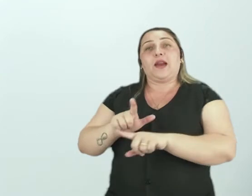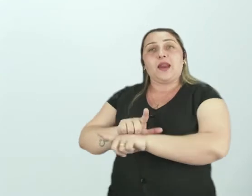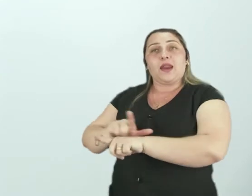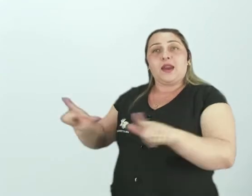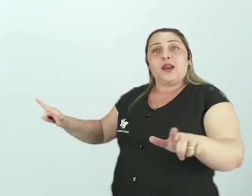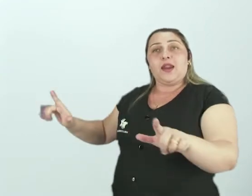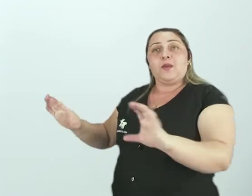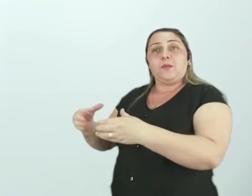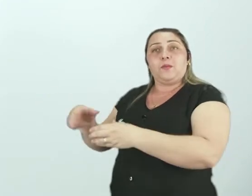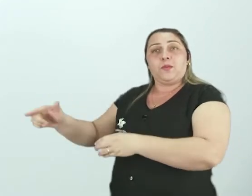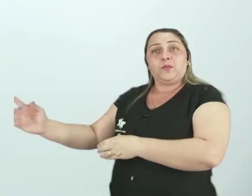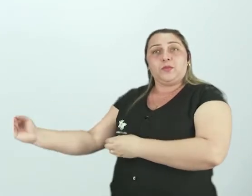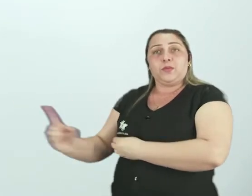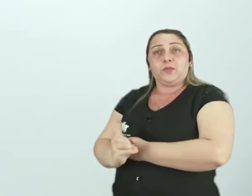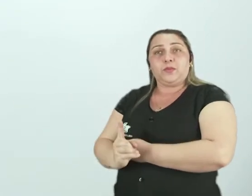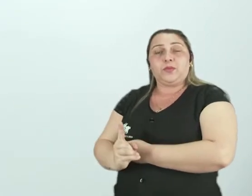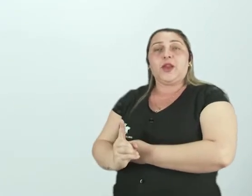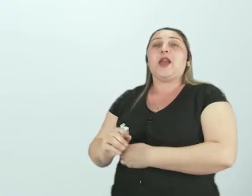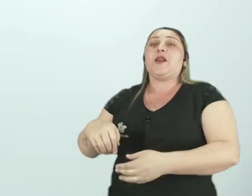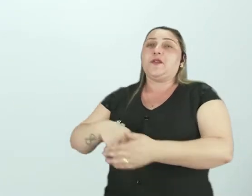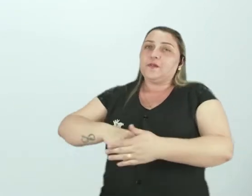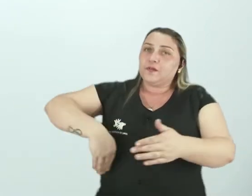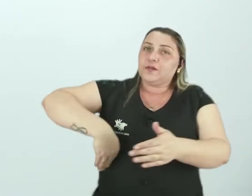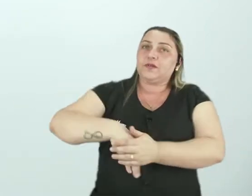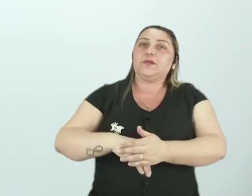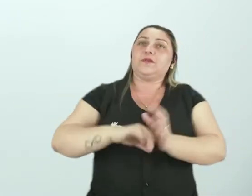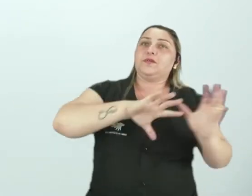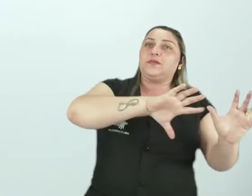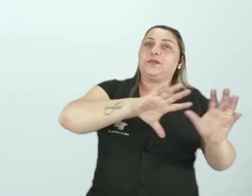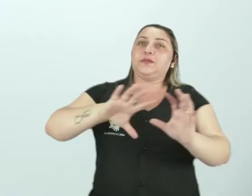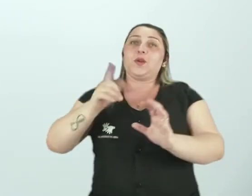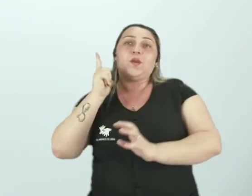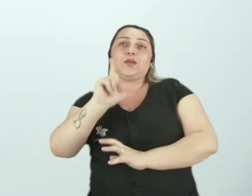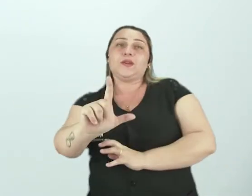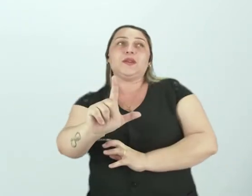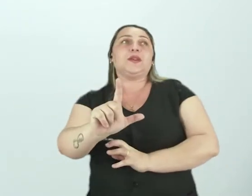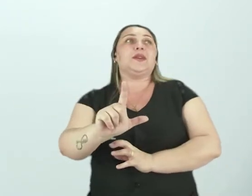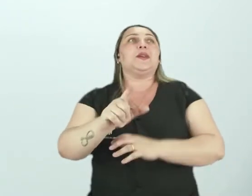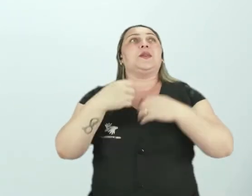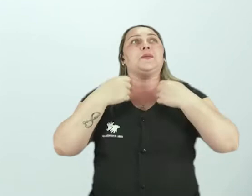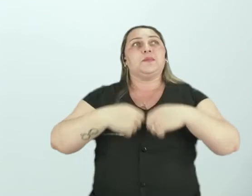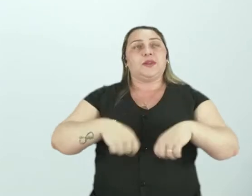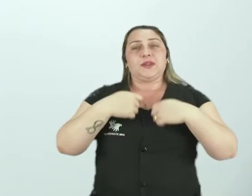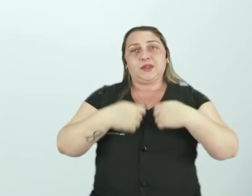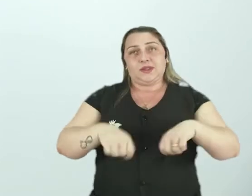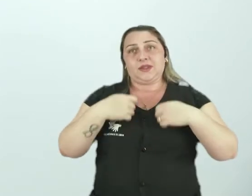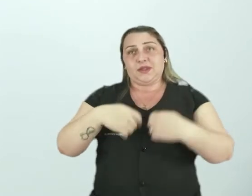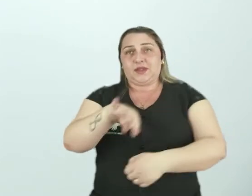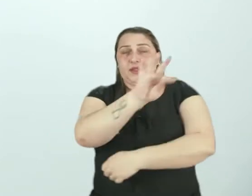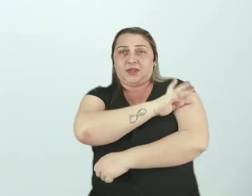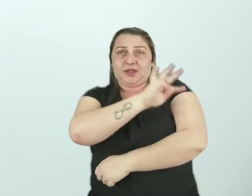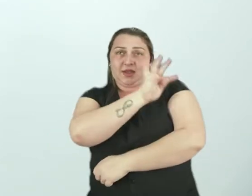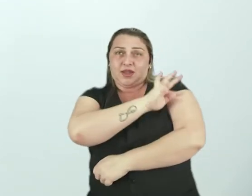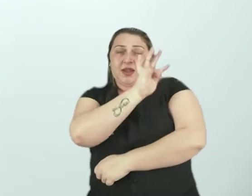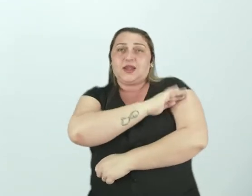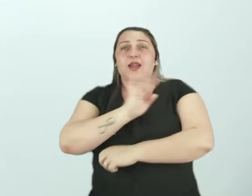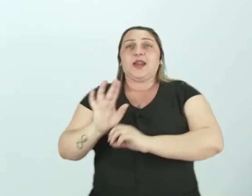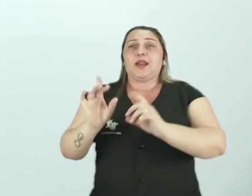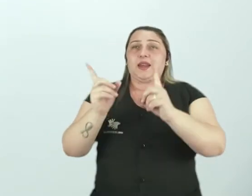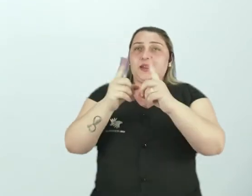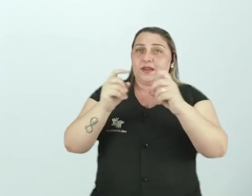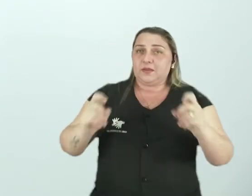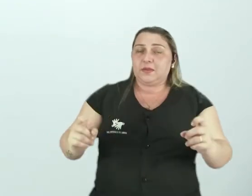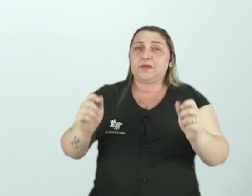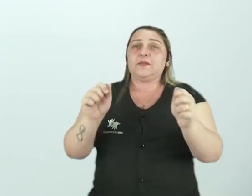para a equipe adversária poder realizar o contra-ataque, né? Então a gente precisa de ter técnicas e táticas específicas para